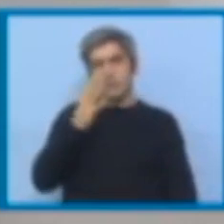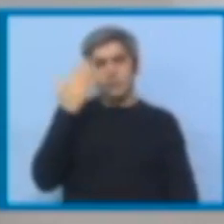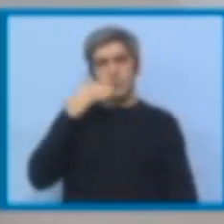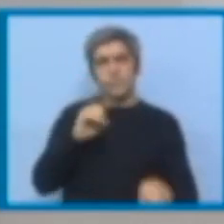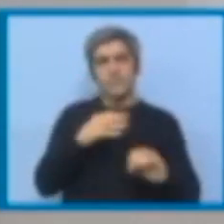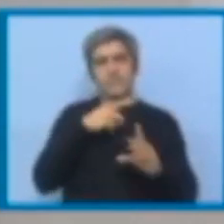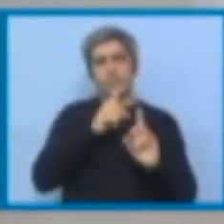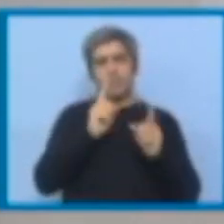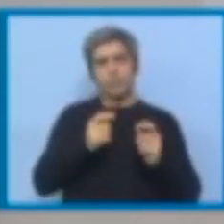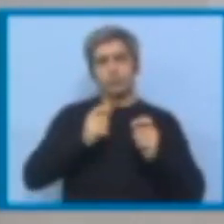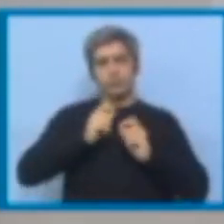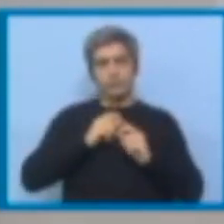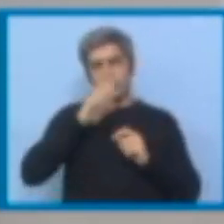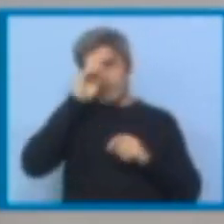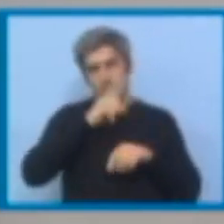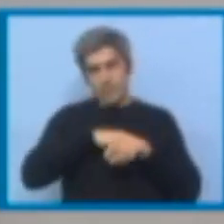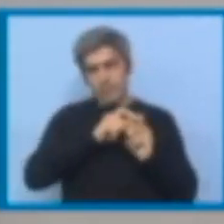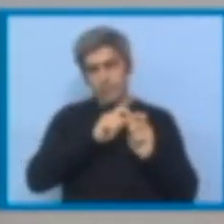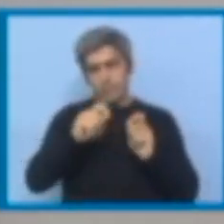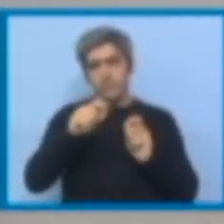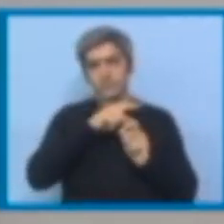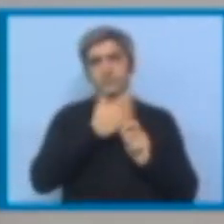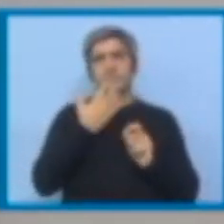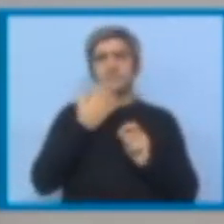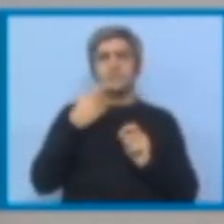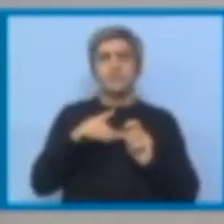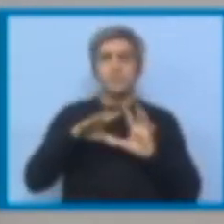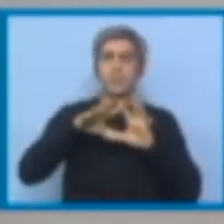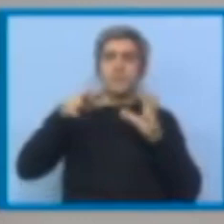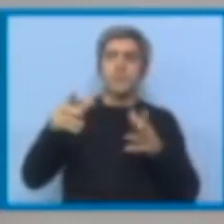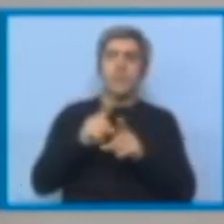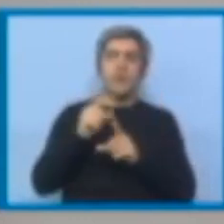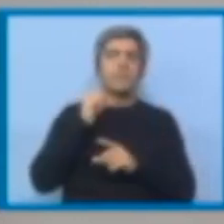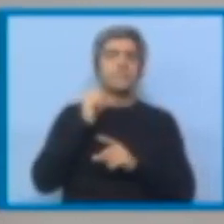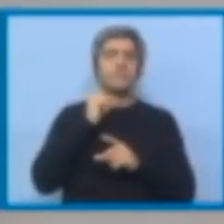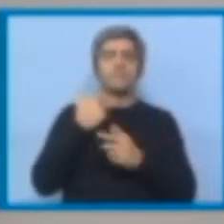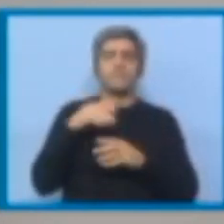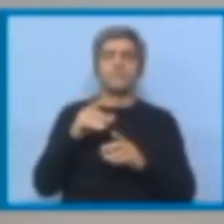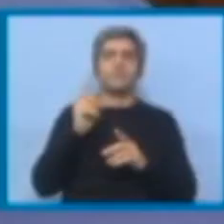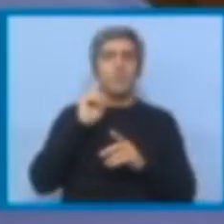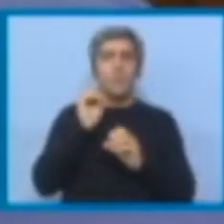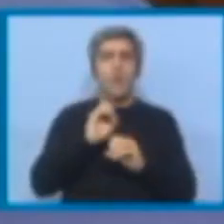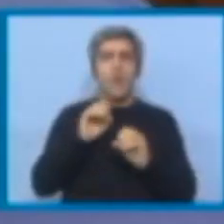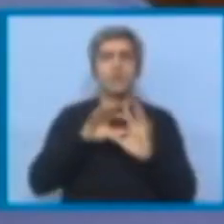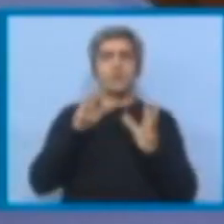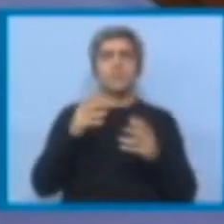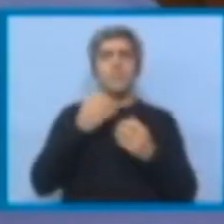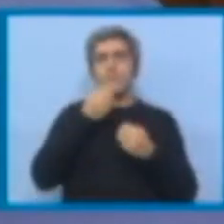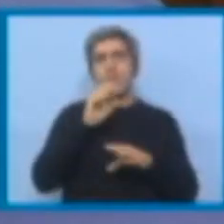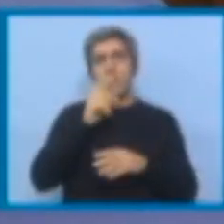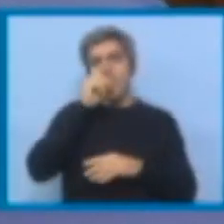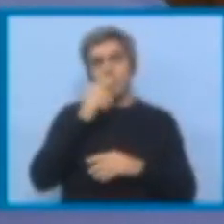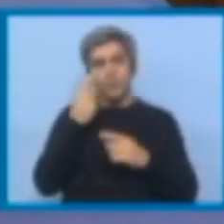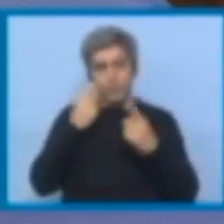seu pontificado, no receio que ele tinha da globalização da indiferença, de perdermos o hábito de chorar,